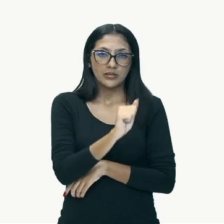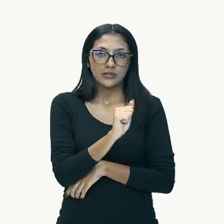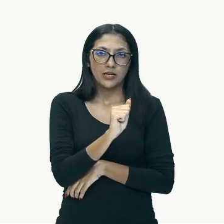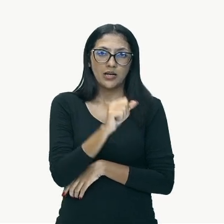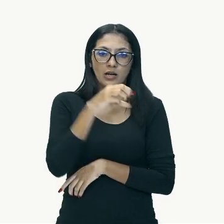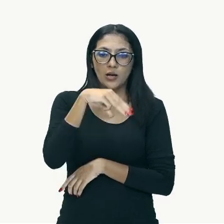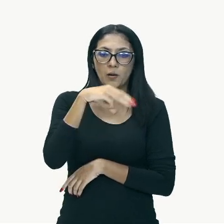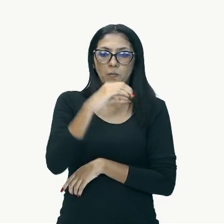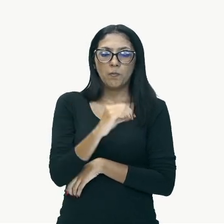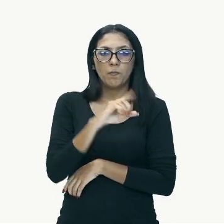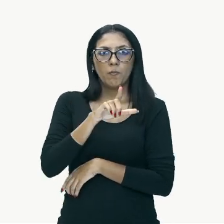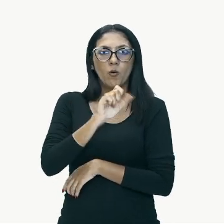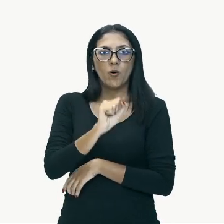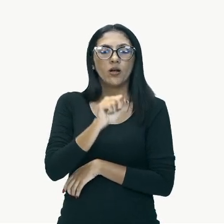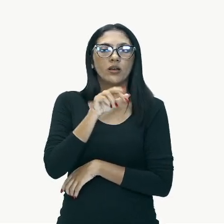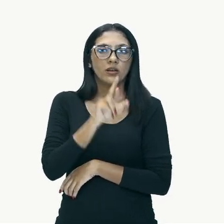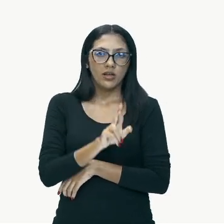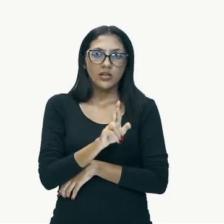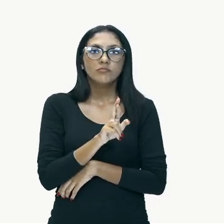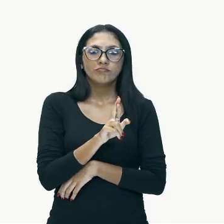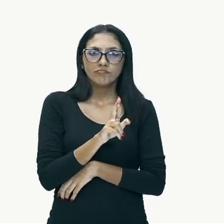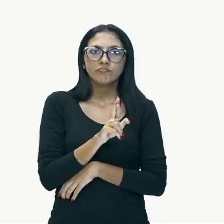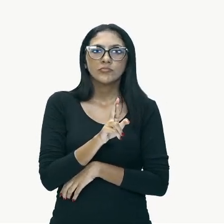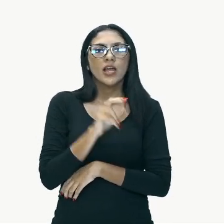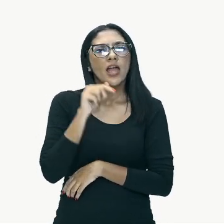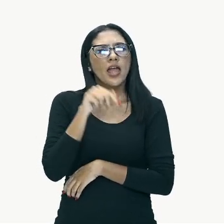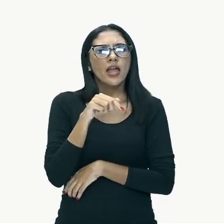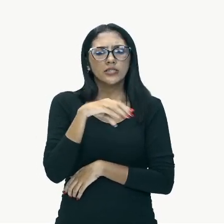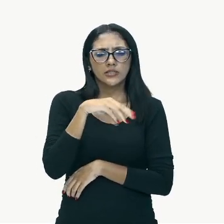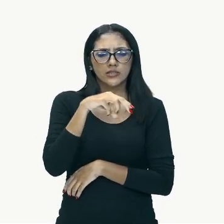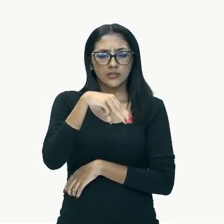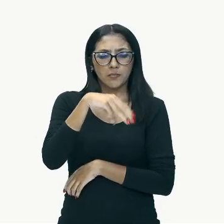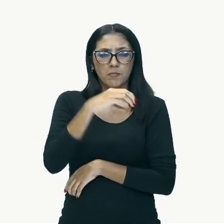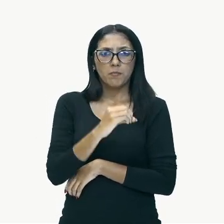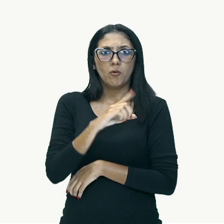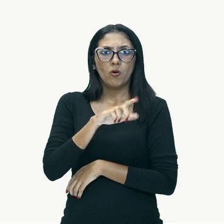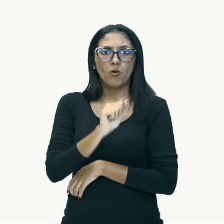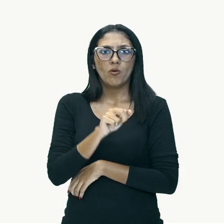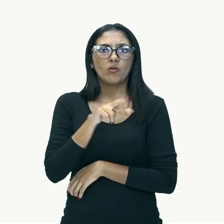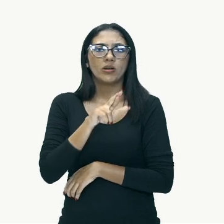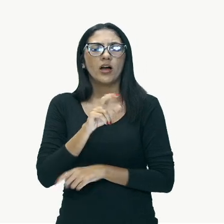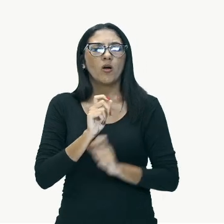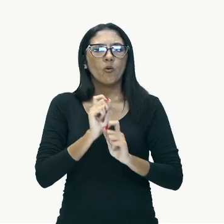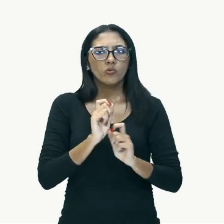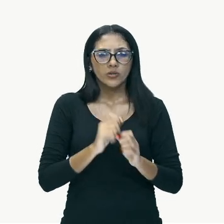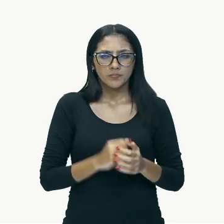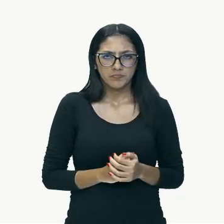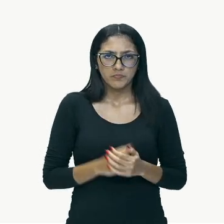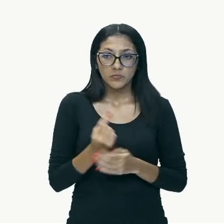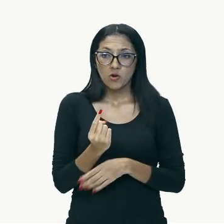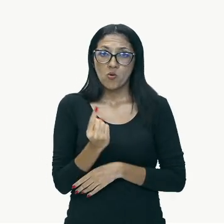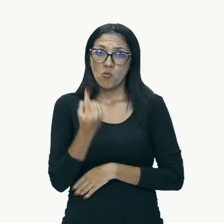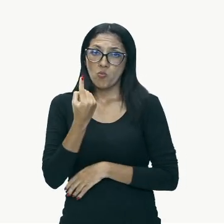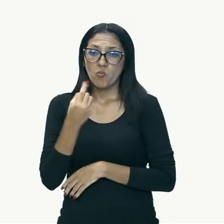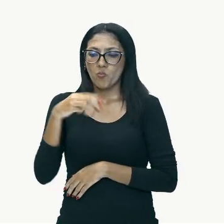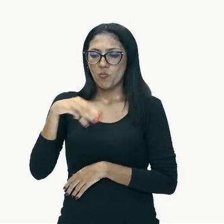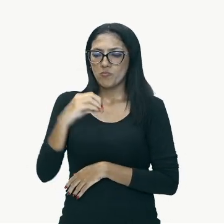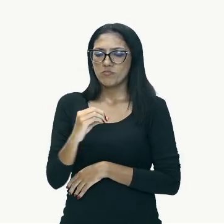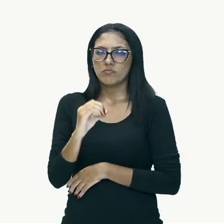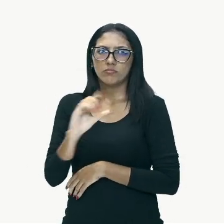gente está trabalhando a massa molar, que é a massa em 1 mol de molécula,